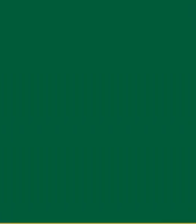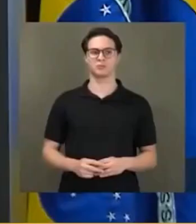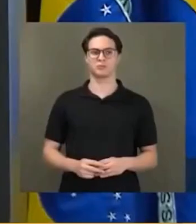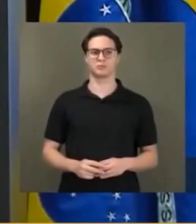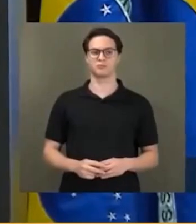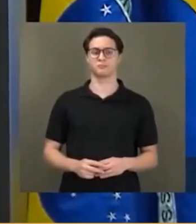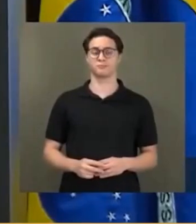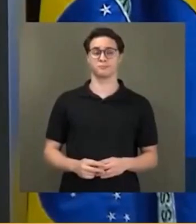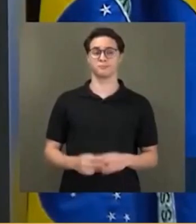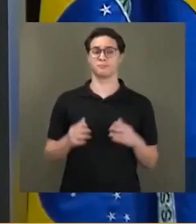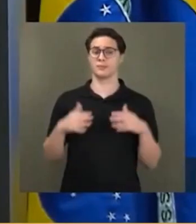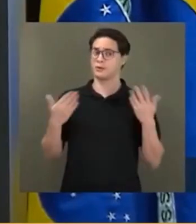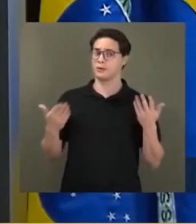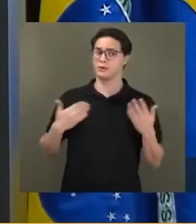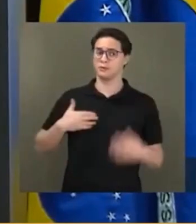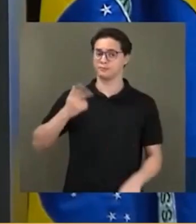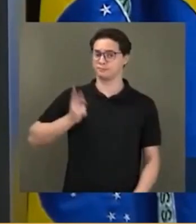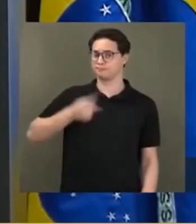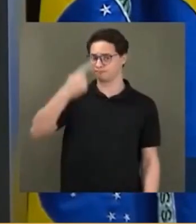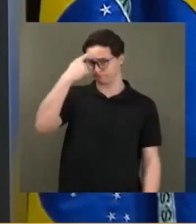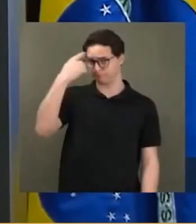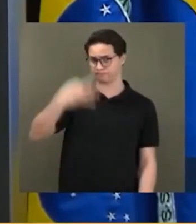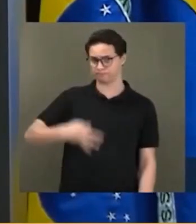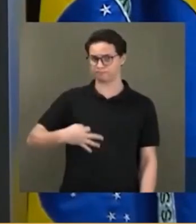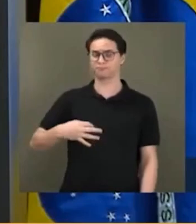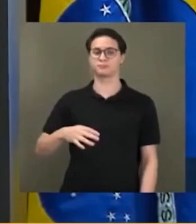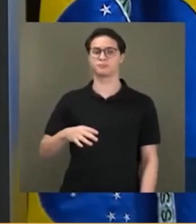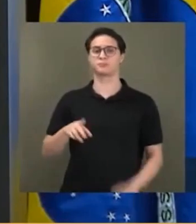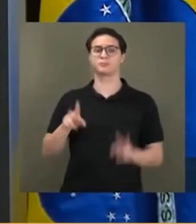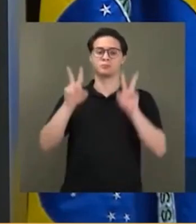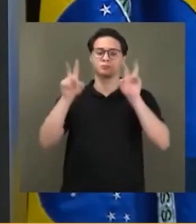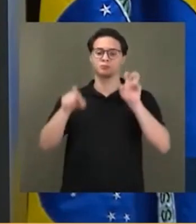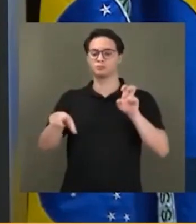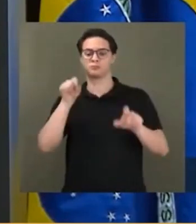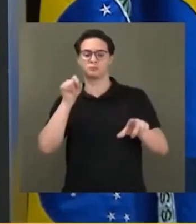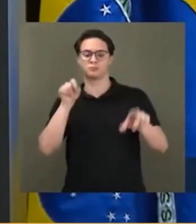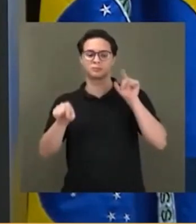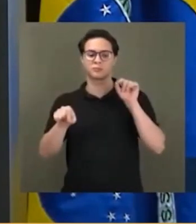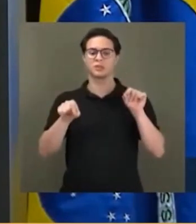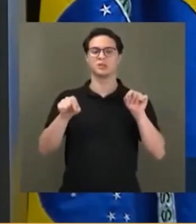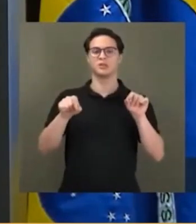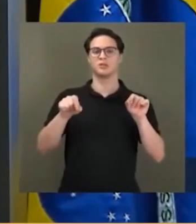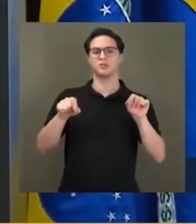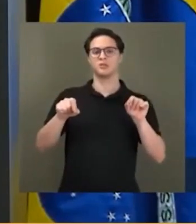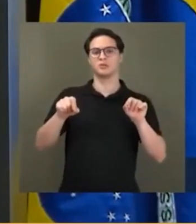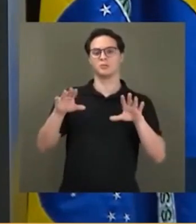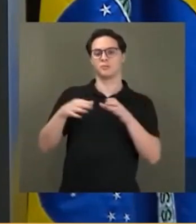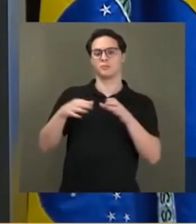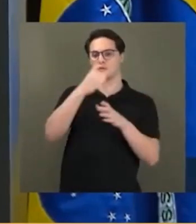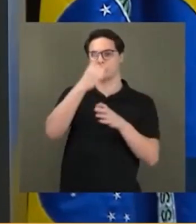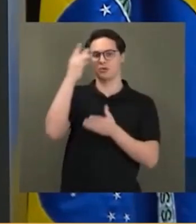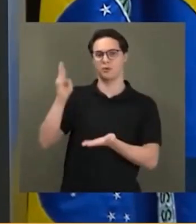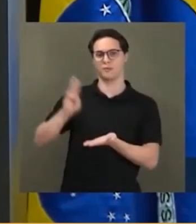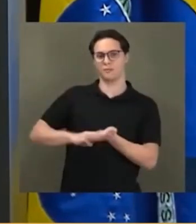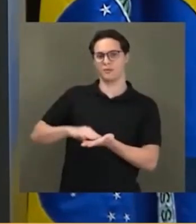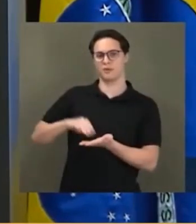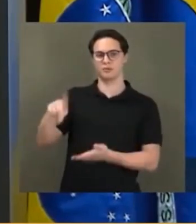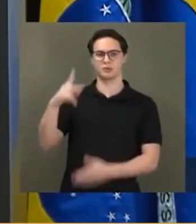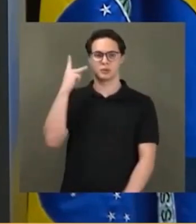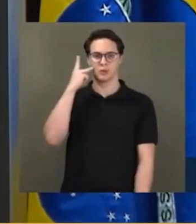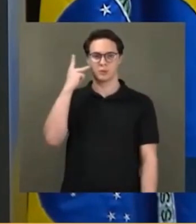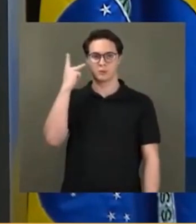nunca tive dúvidas das preferências pessoais político ideológicas dos membros do foro de São